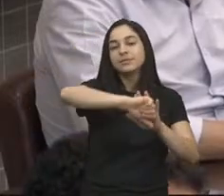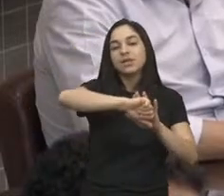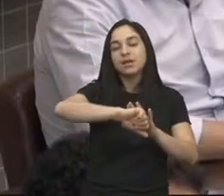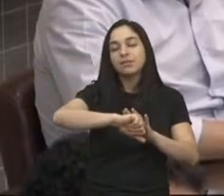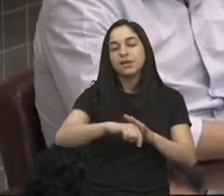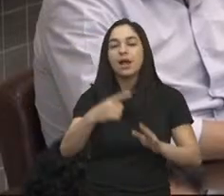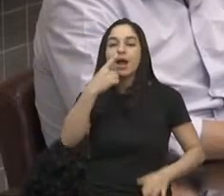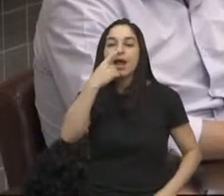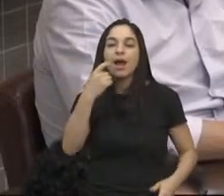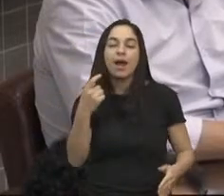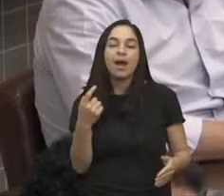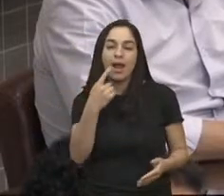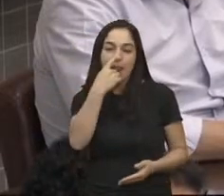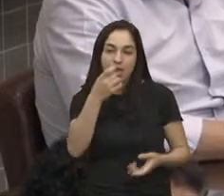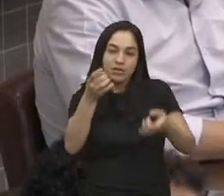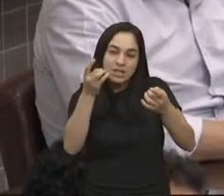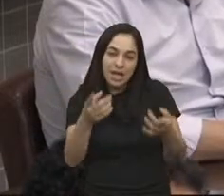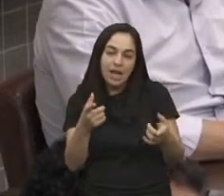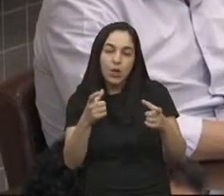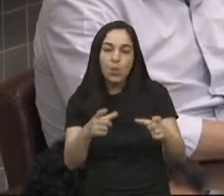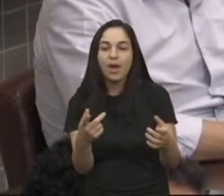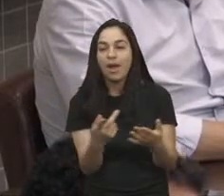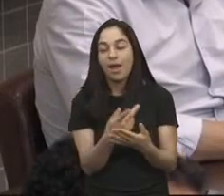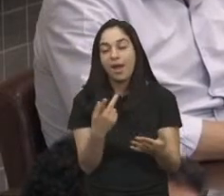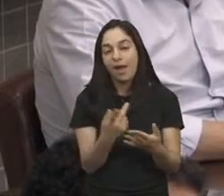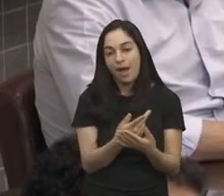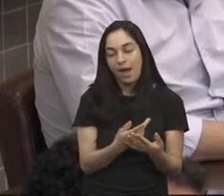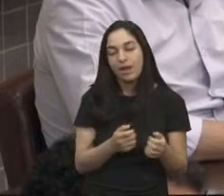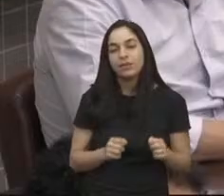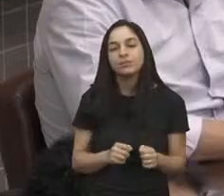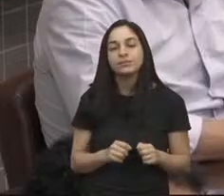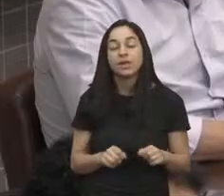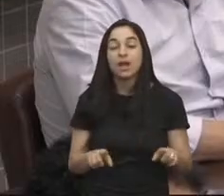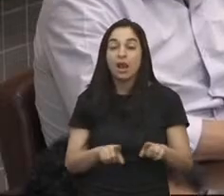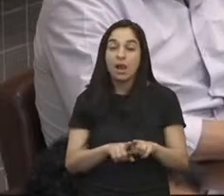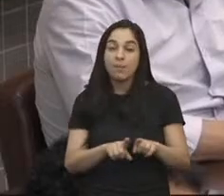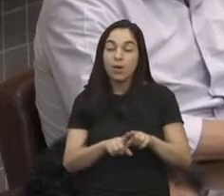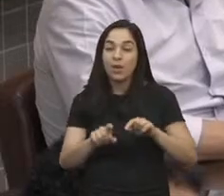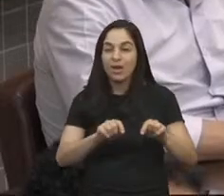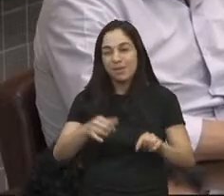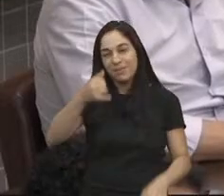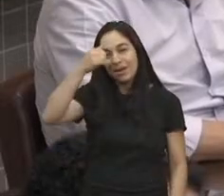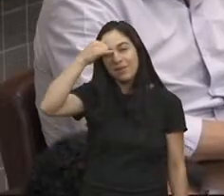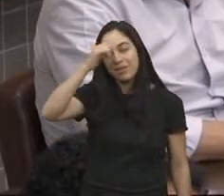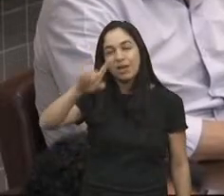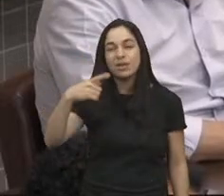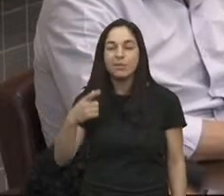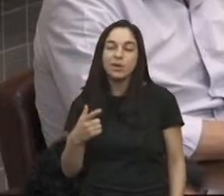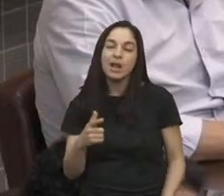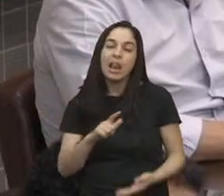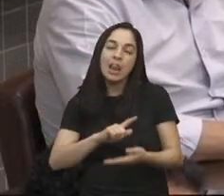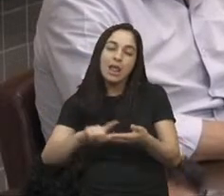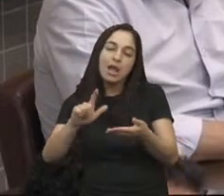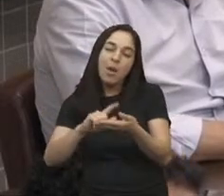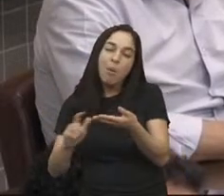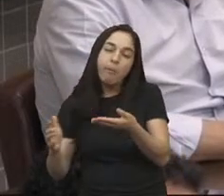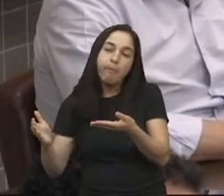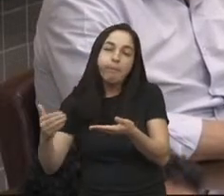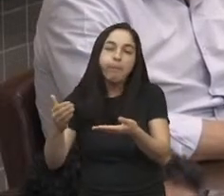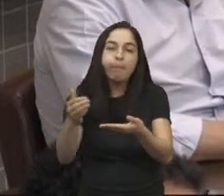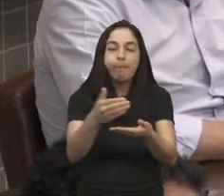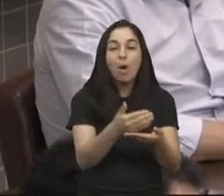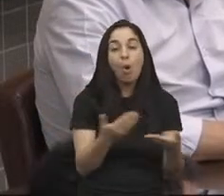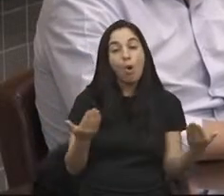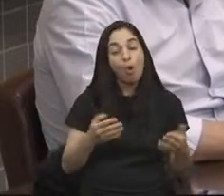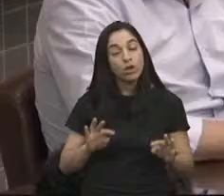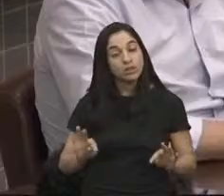descarte irregular. Não só para resguardar o patrimônio, mas também para ajudar a não dar trabalho para eles limparem depois. Então, com a tecnologia que a gente tem hoje, a gente